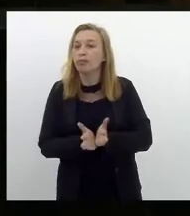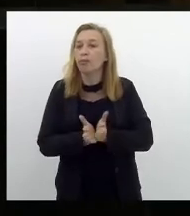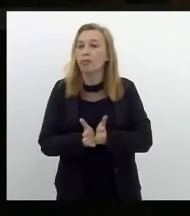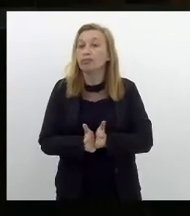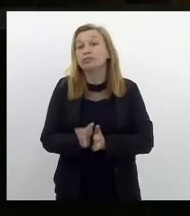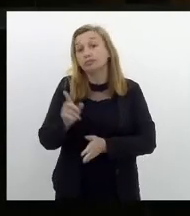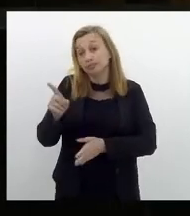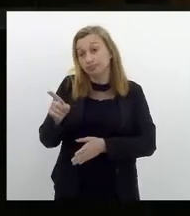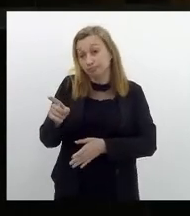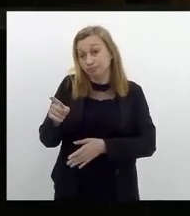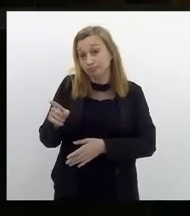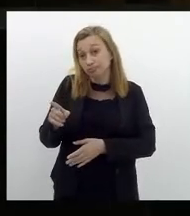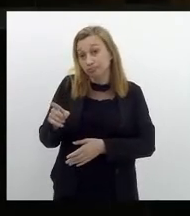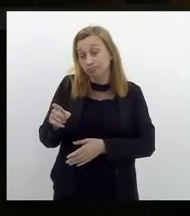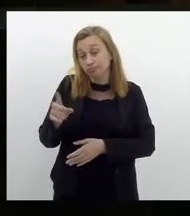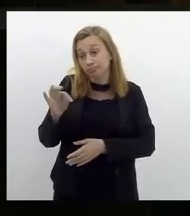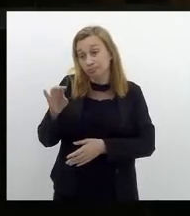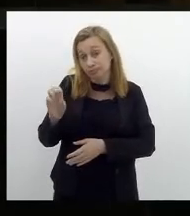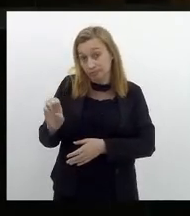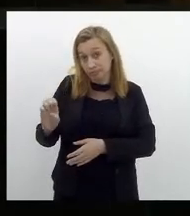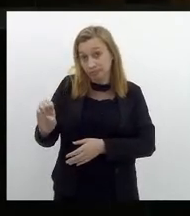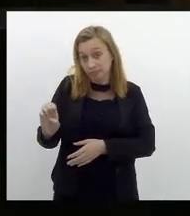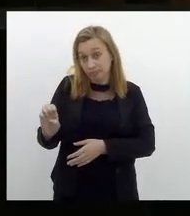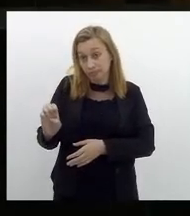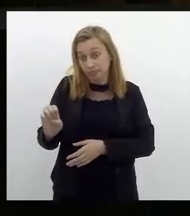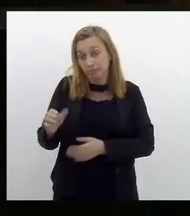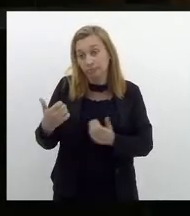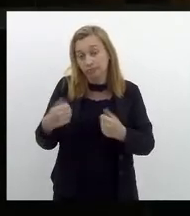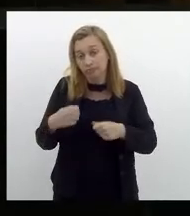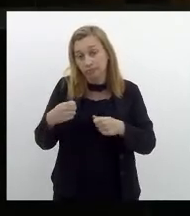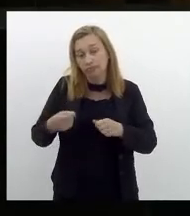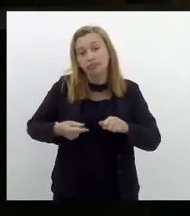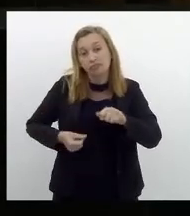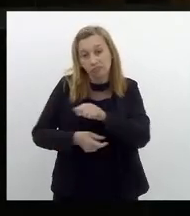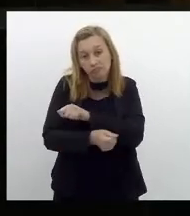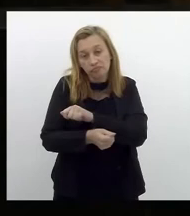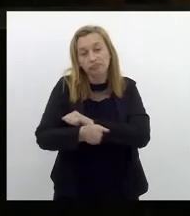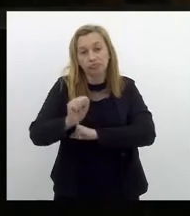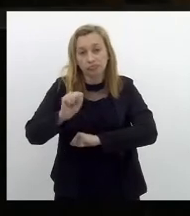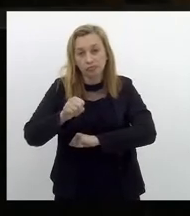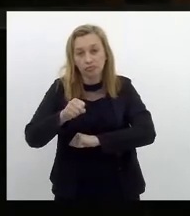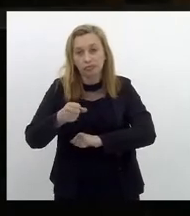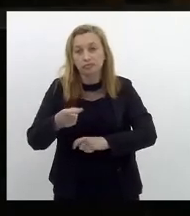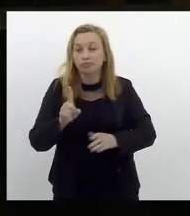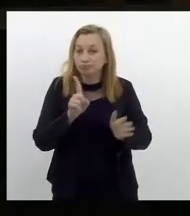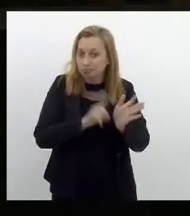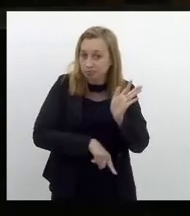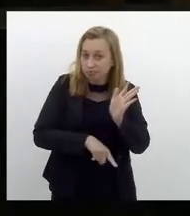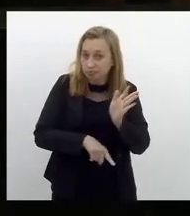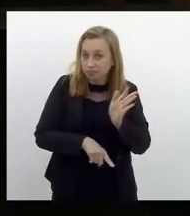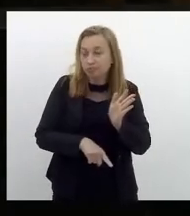que é aquele que, em tese, deveria estar sendo investido para diminuir a